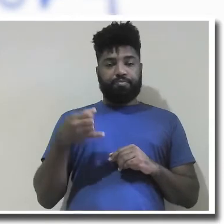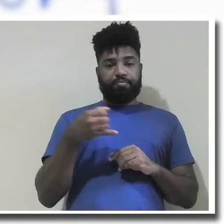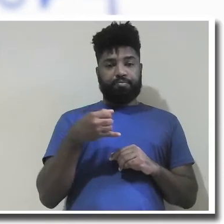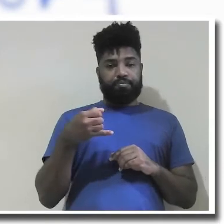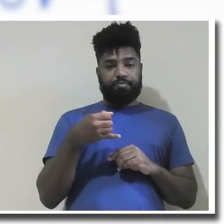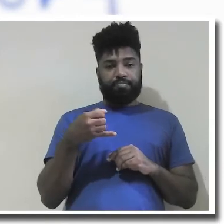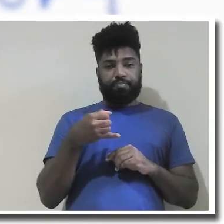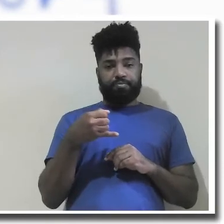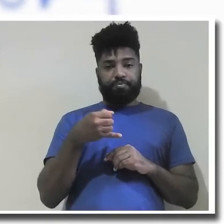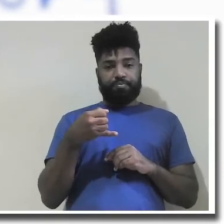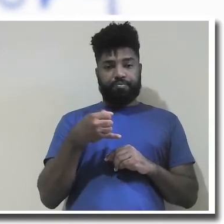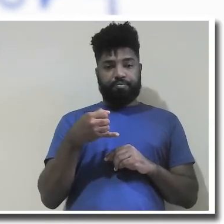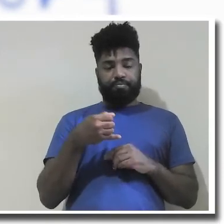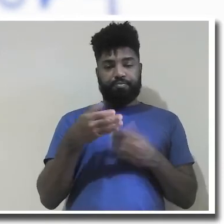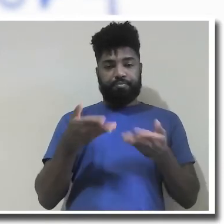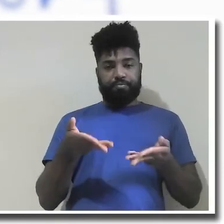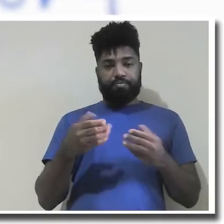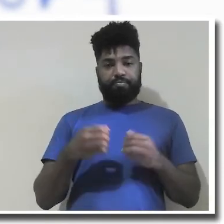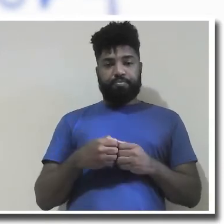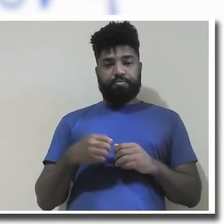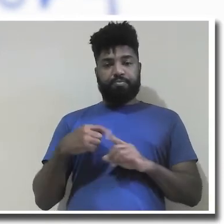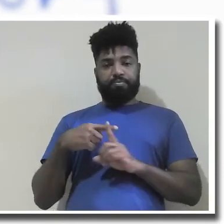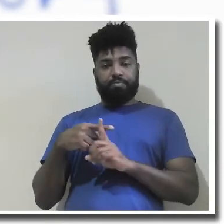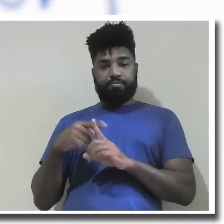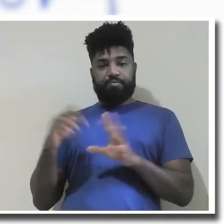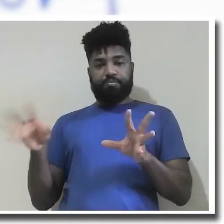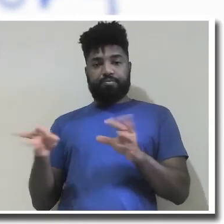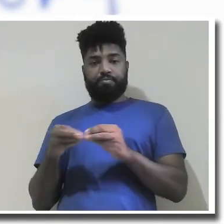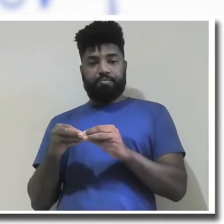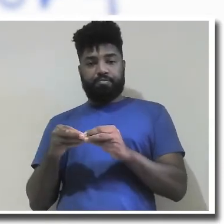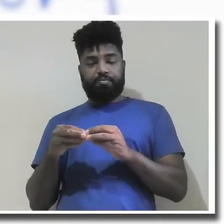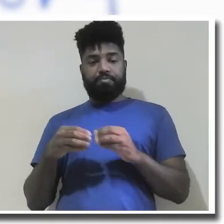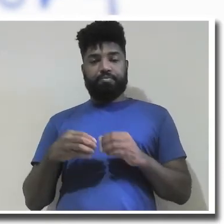Menos com mais,